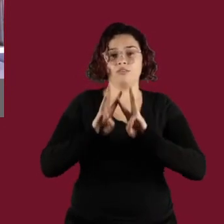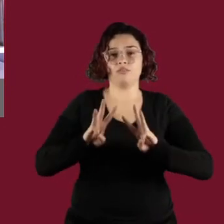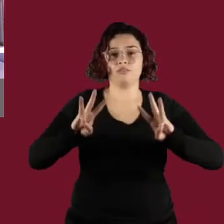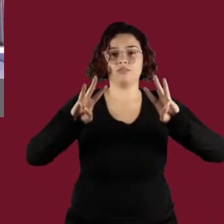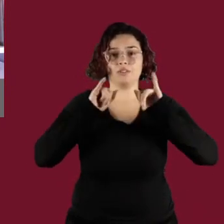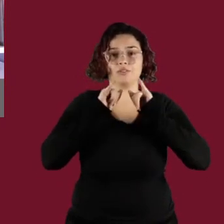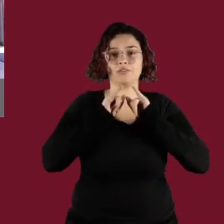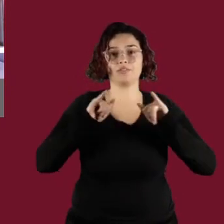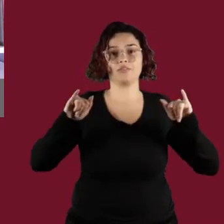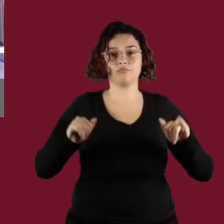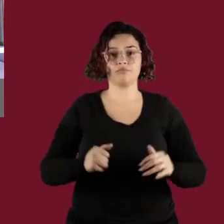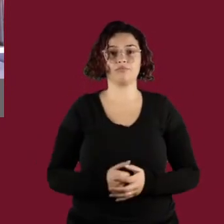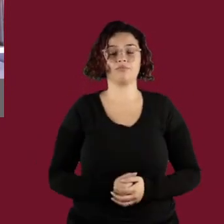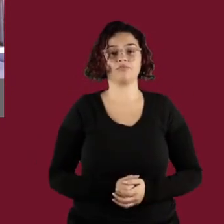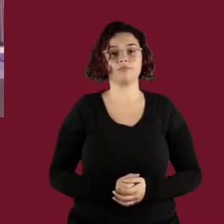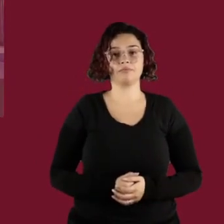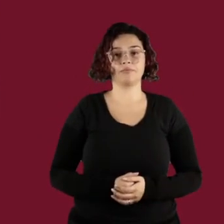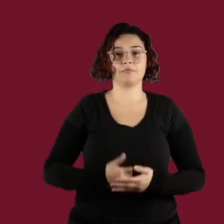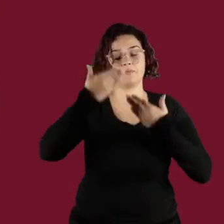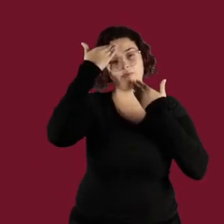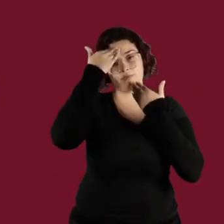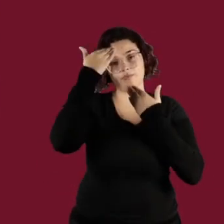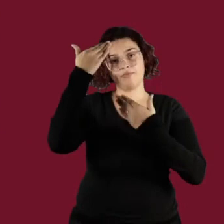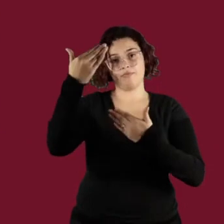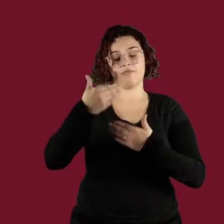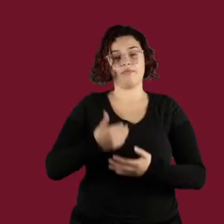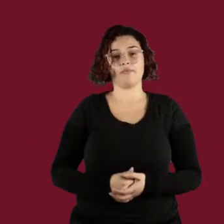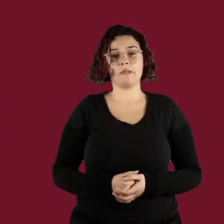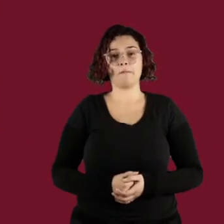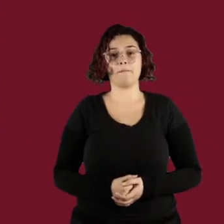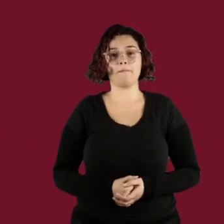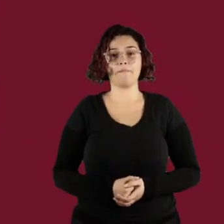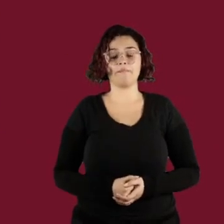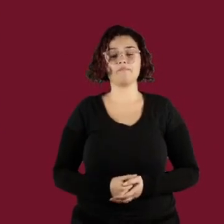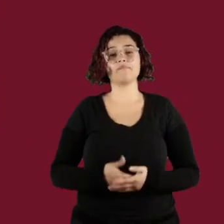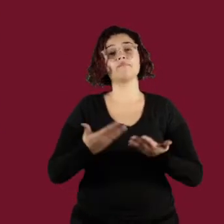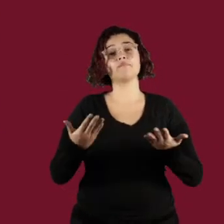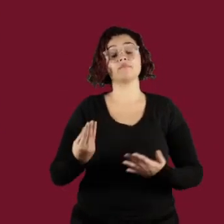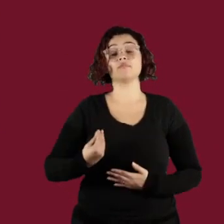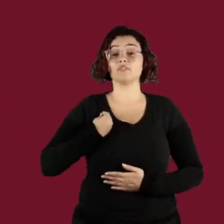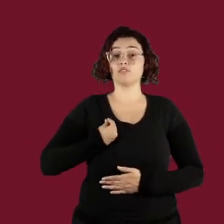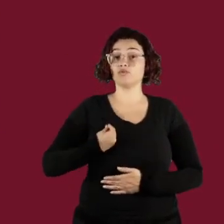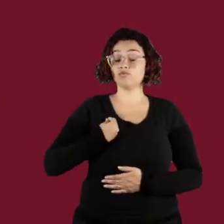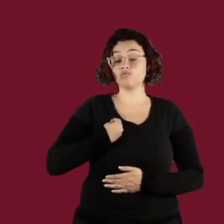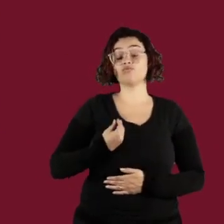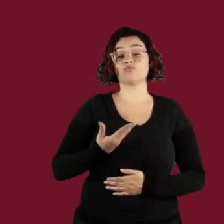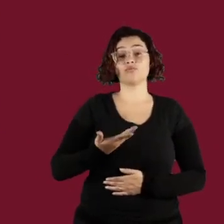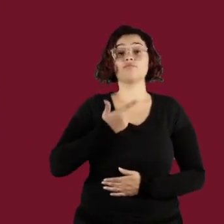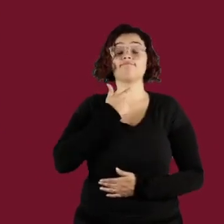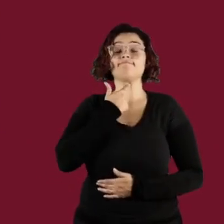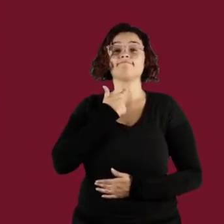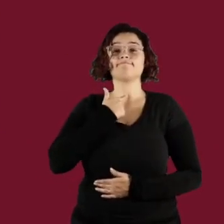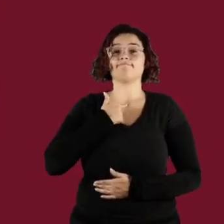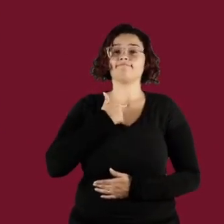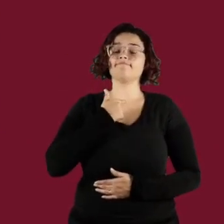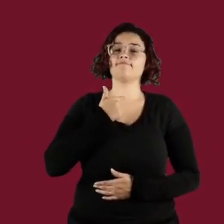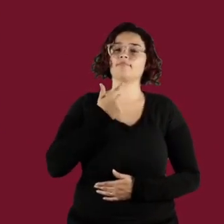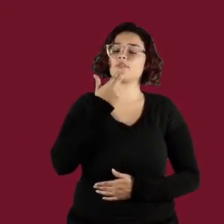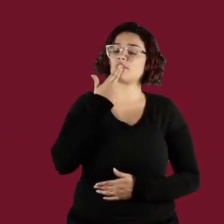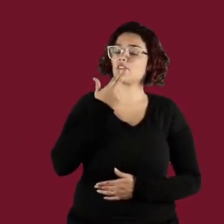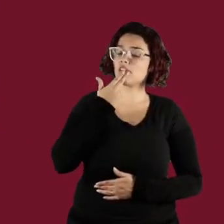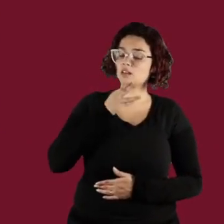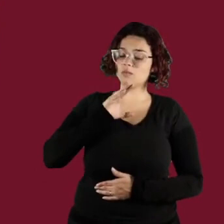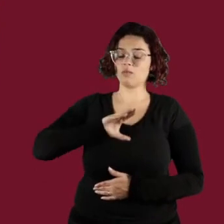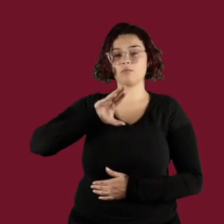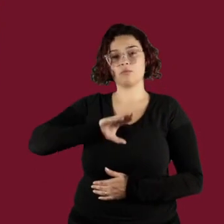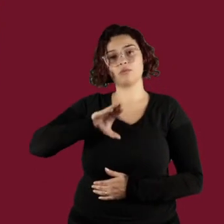Perfeito, Leotero, obrigado. Bem, existe, claro, um desejo de que o português, a língua portuguesa,